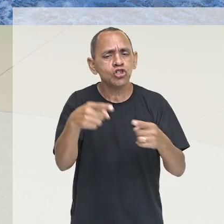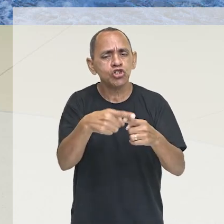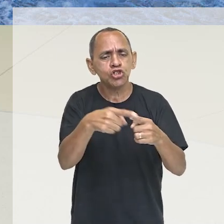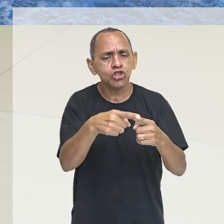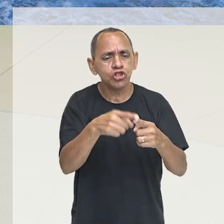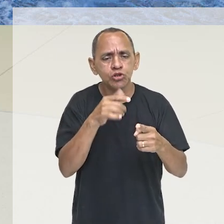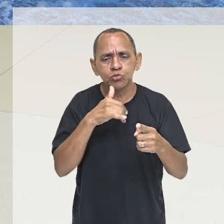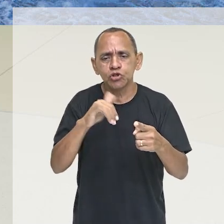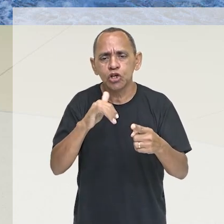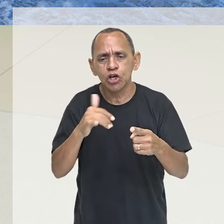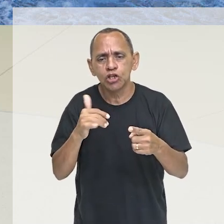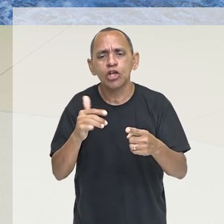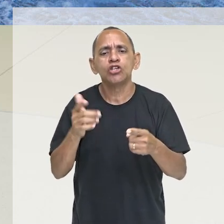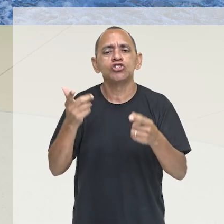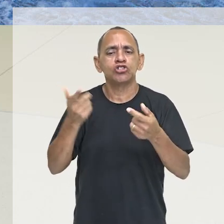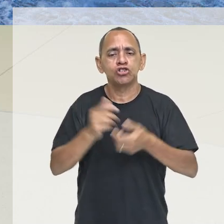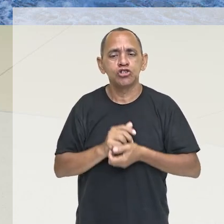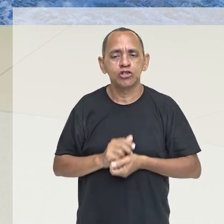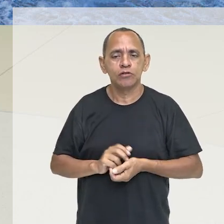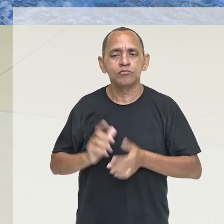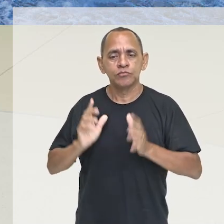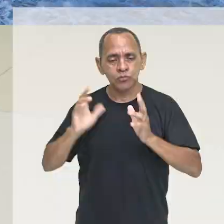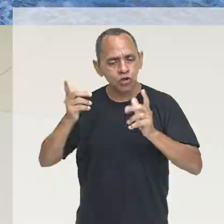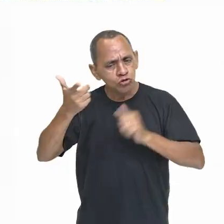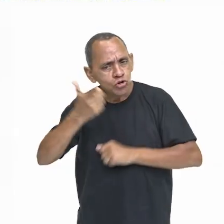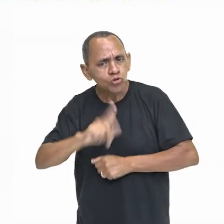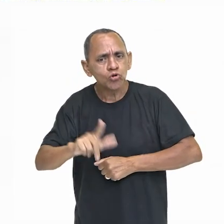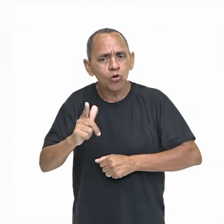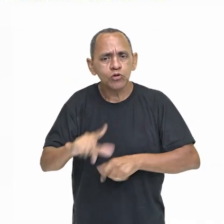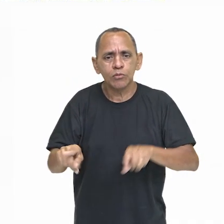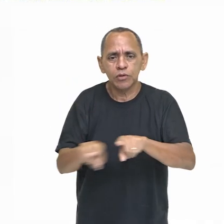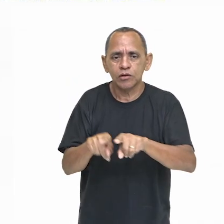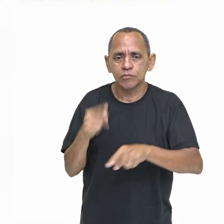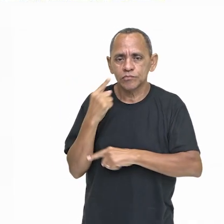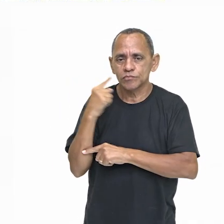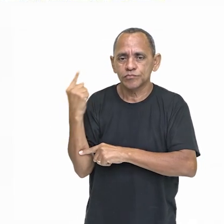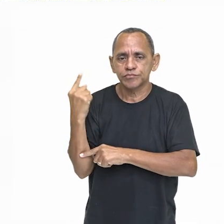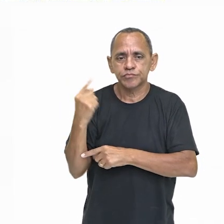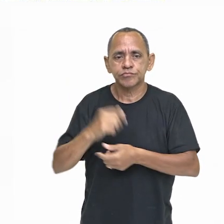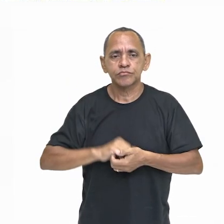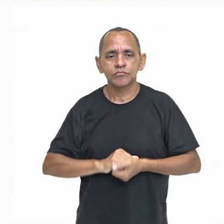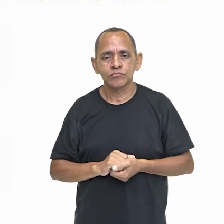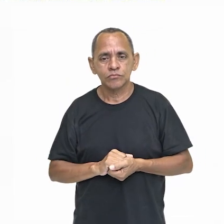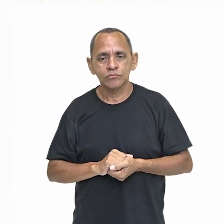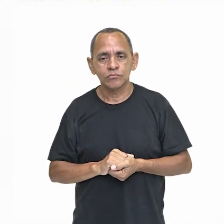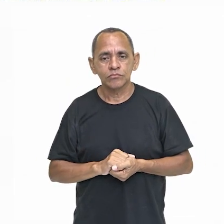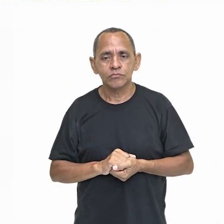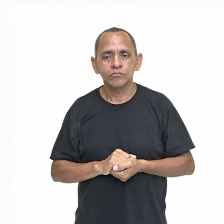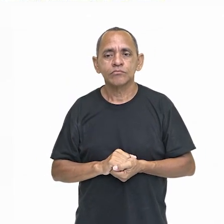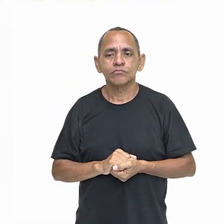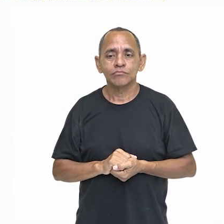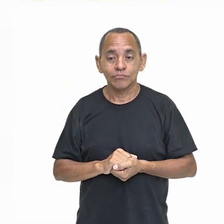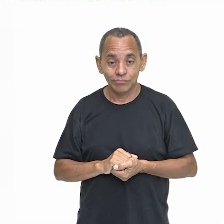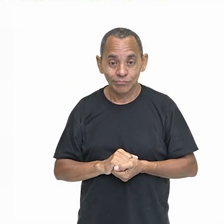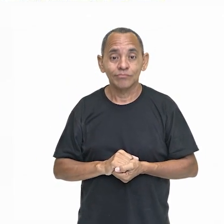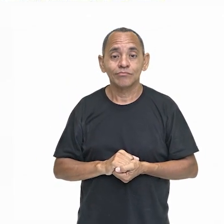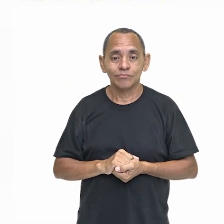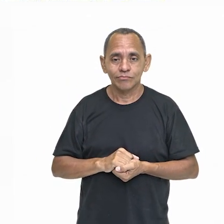energia renovável, alternativa. Vamos lá. Olha aí, uma